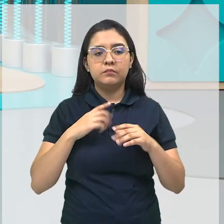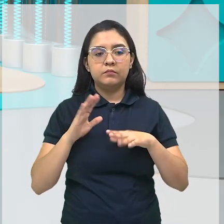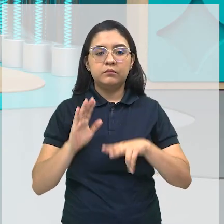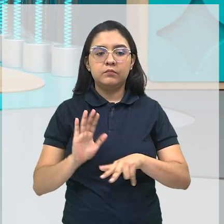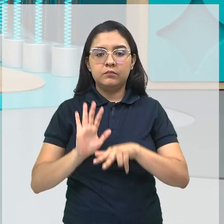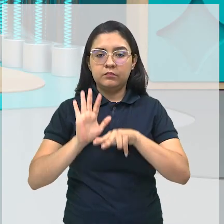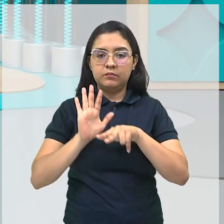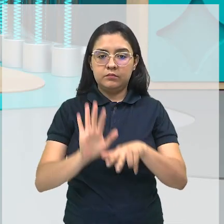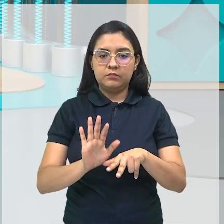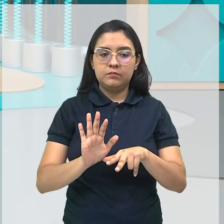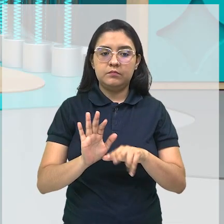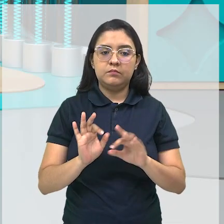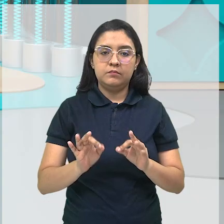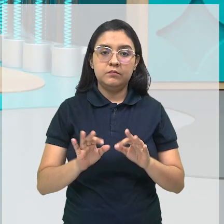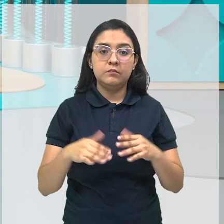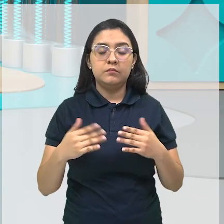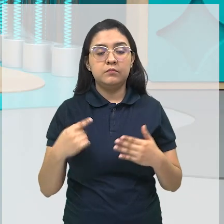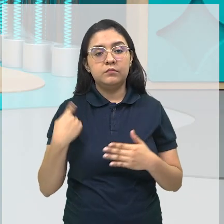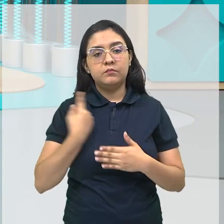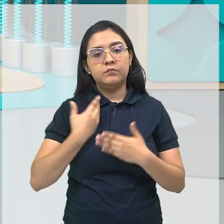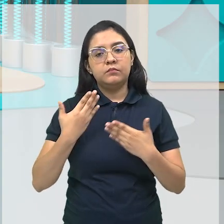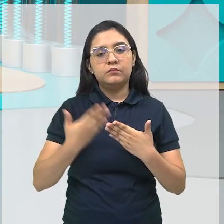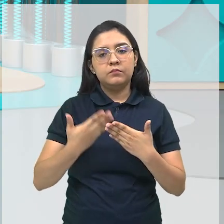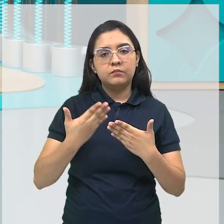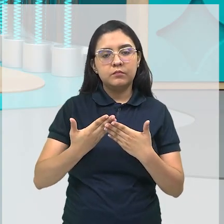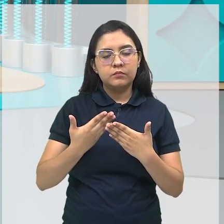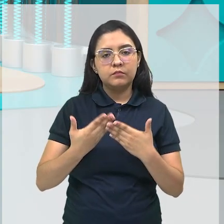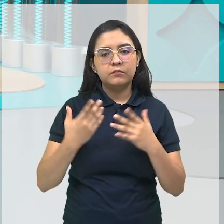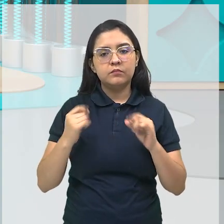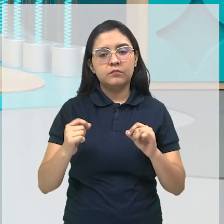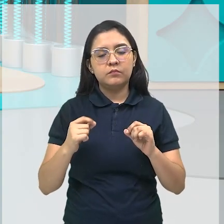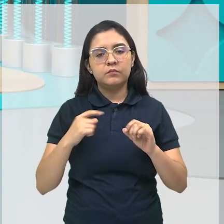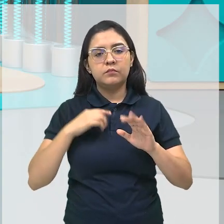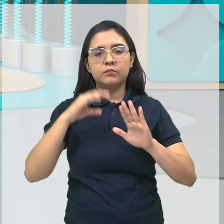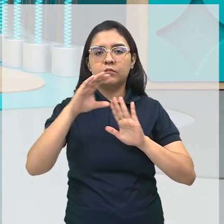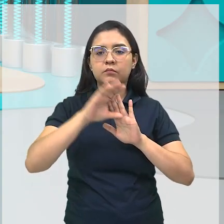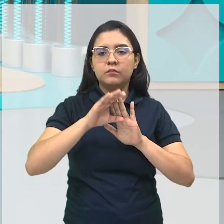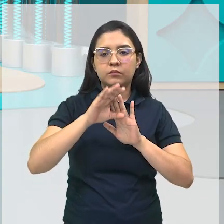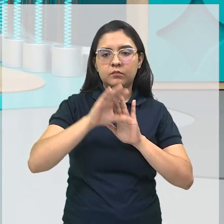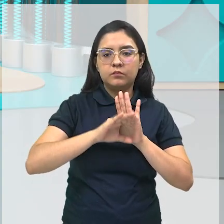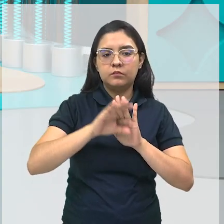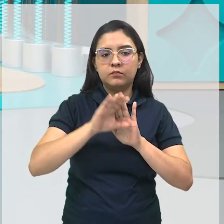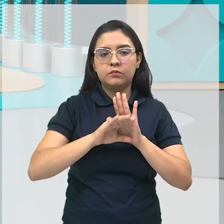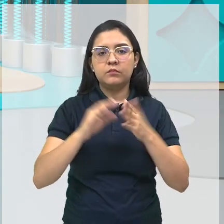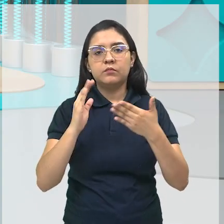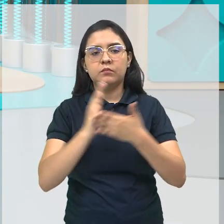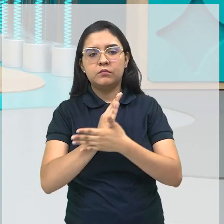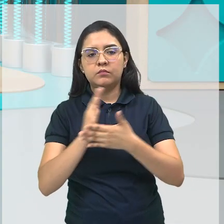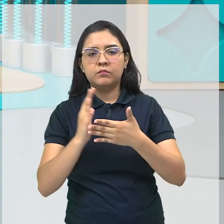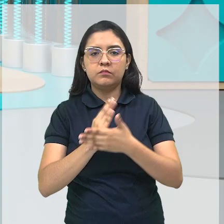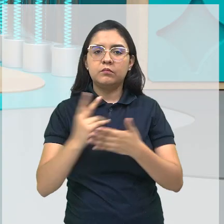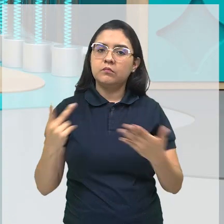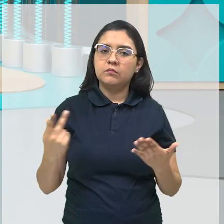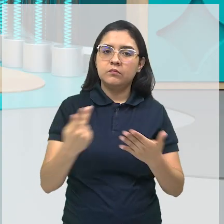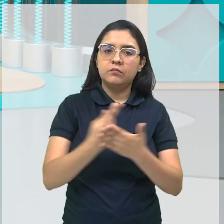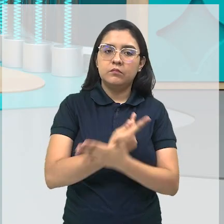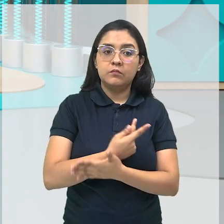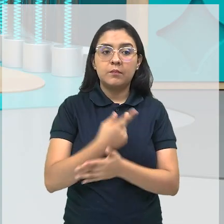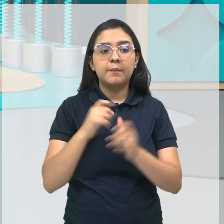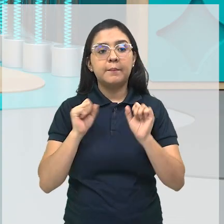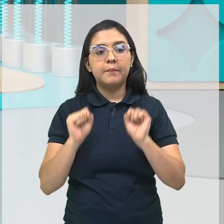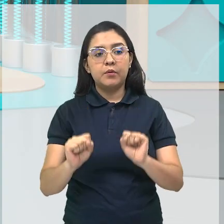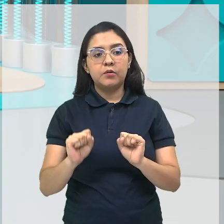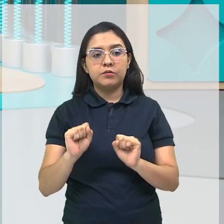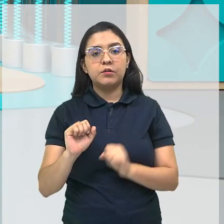socorros. Nós vimos aí toda a definição, algumas situações que podem